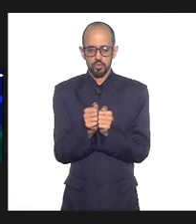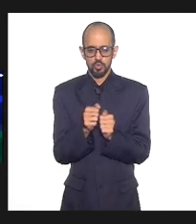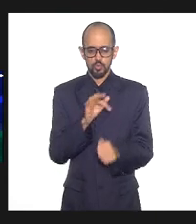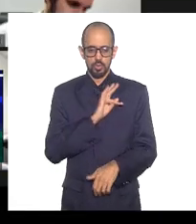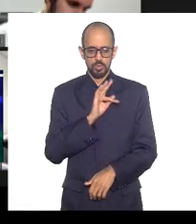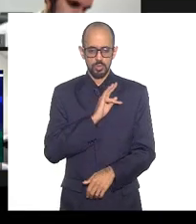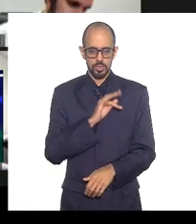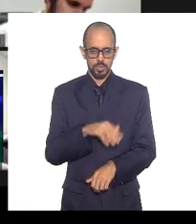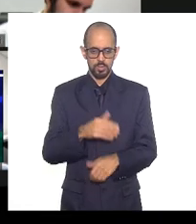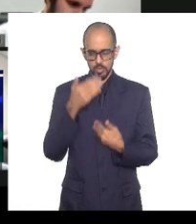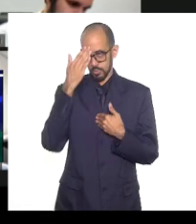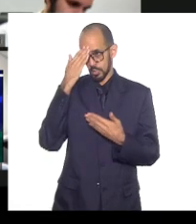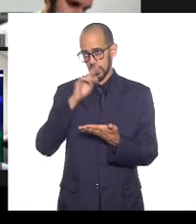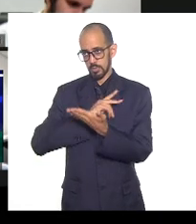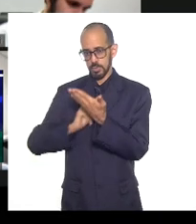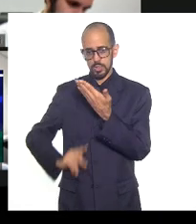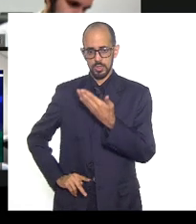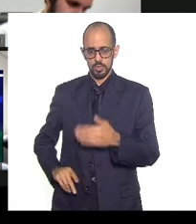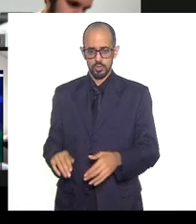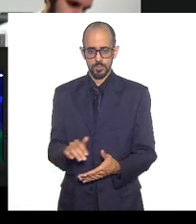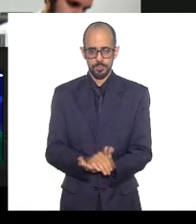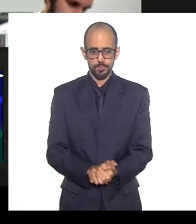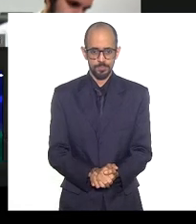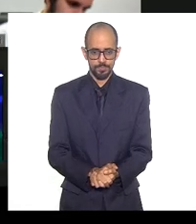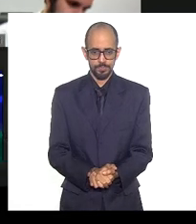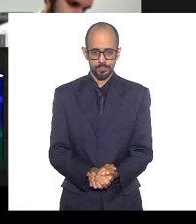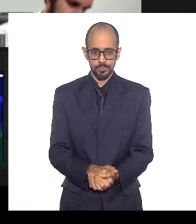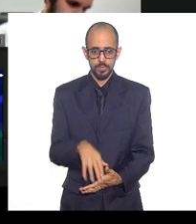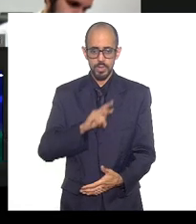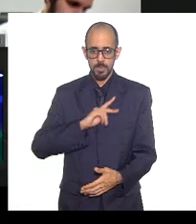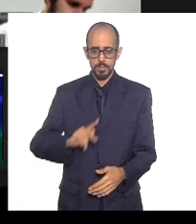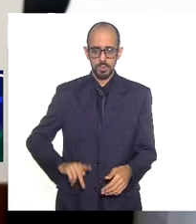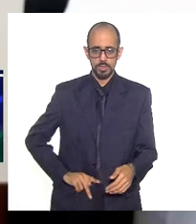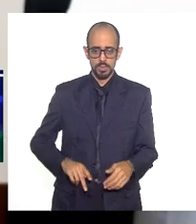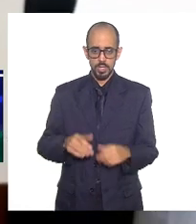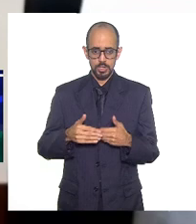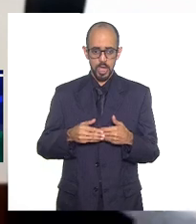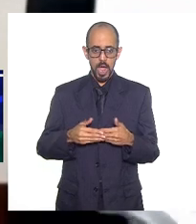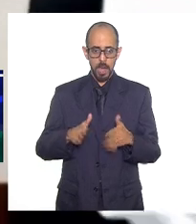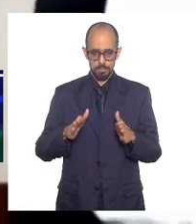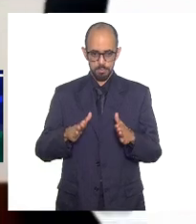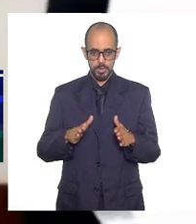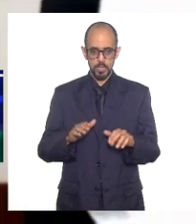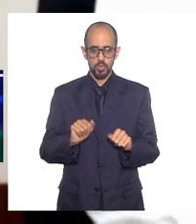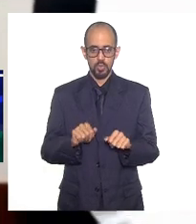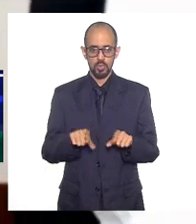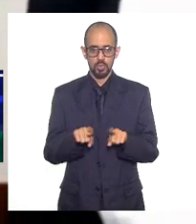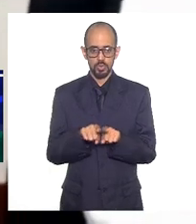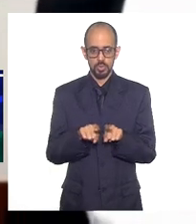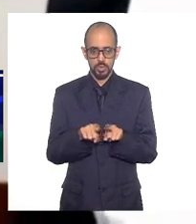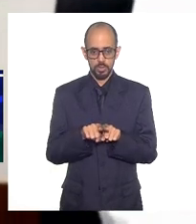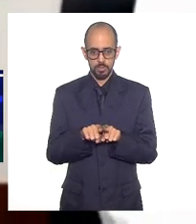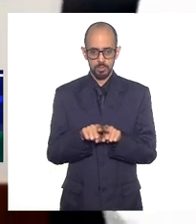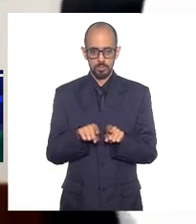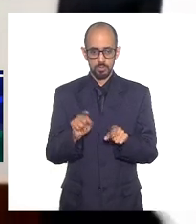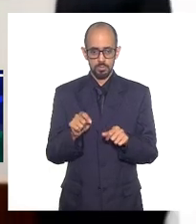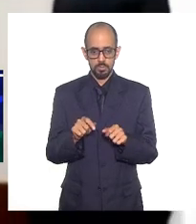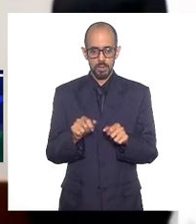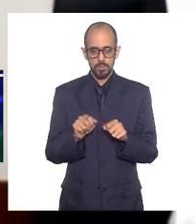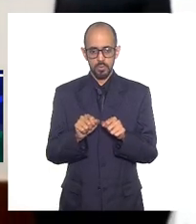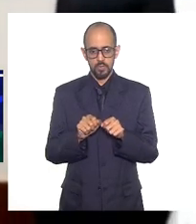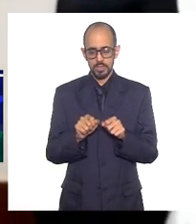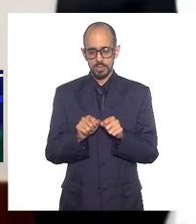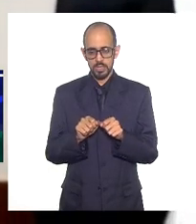presidente. A presidência abriu a possibilidade de fazer um encaminhamento da votação nominal. Vou abrir também para fazer o contraditório.